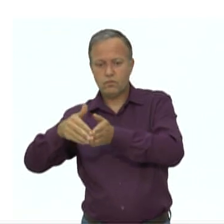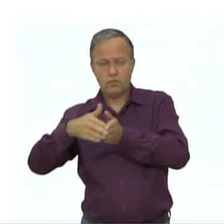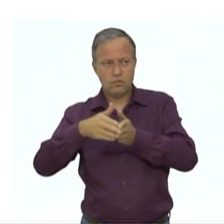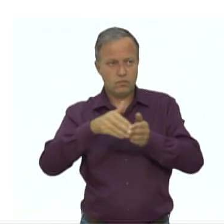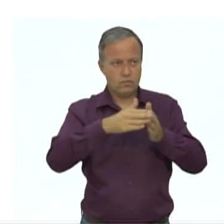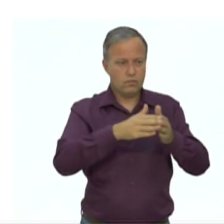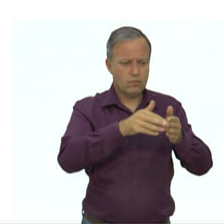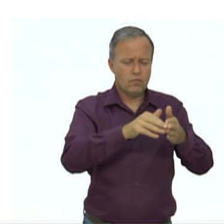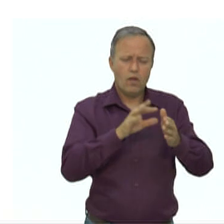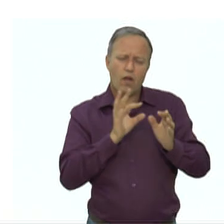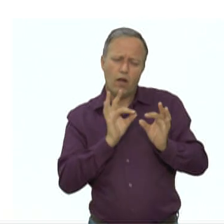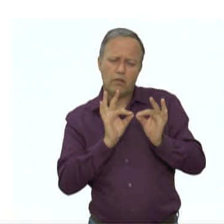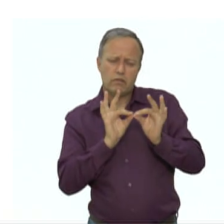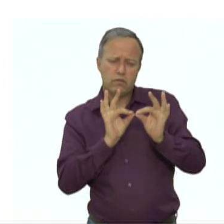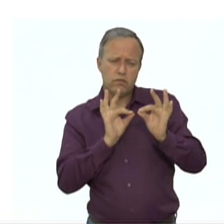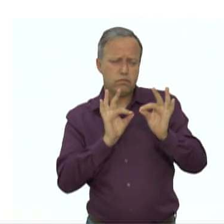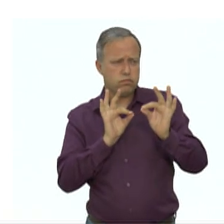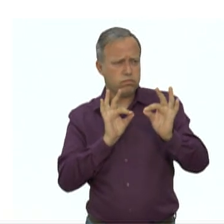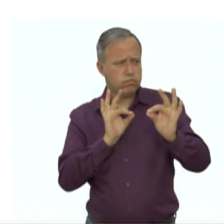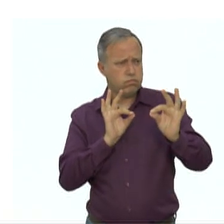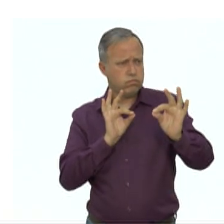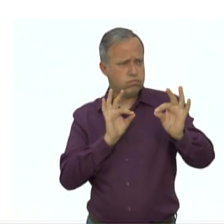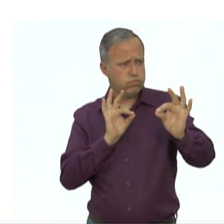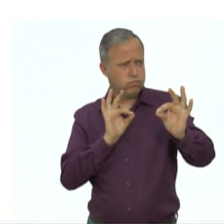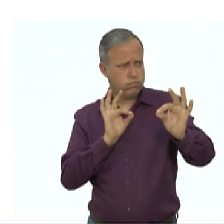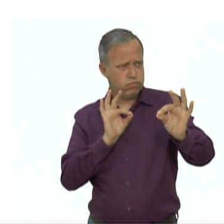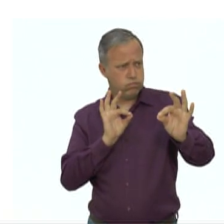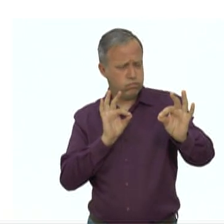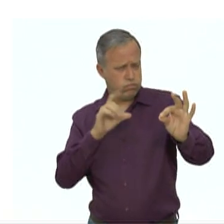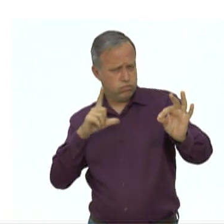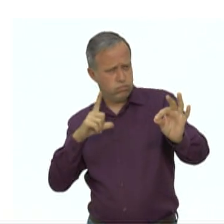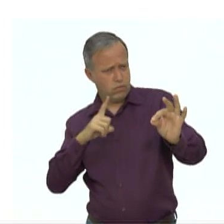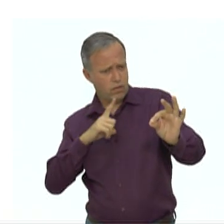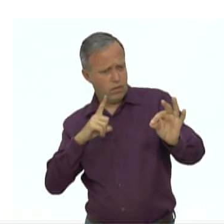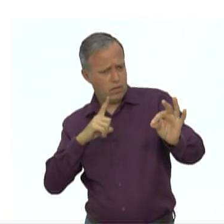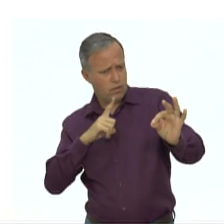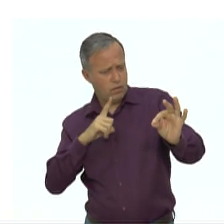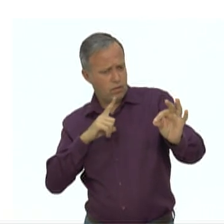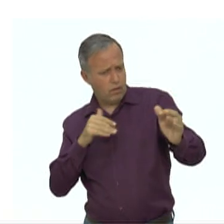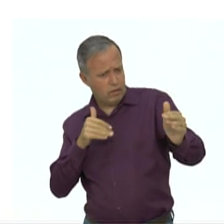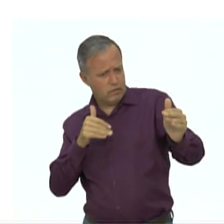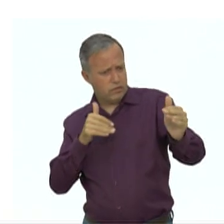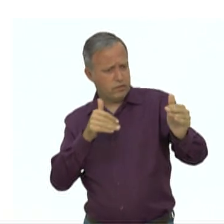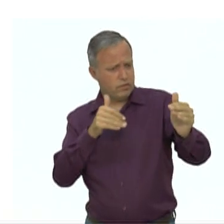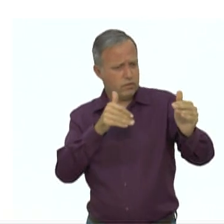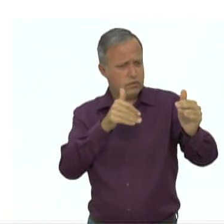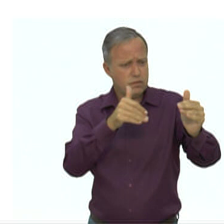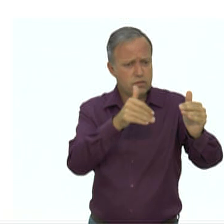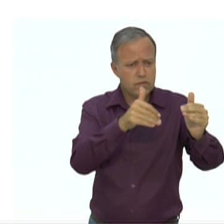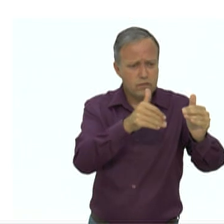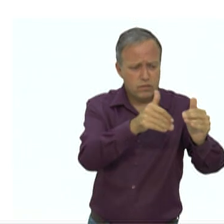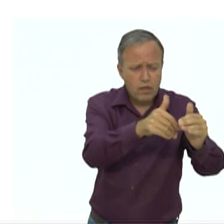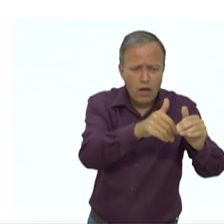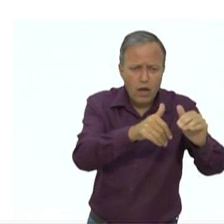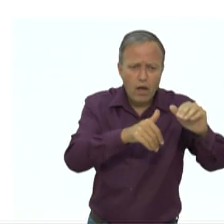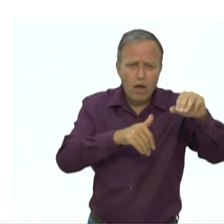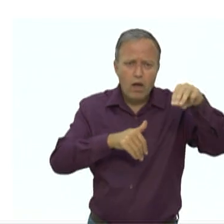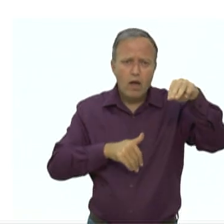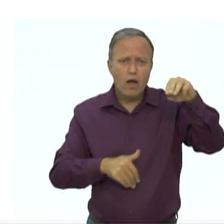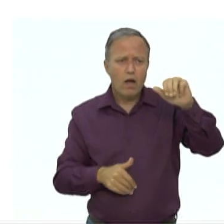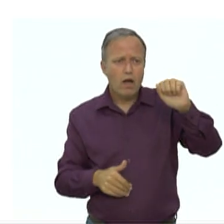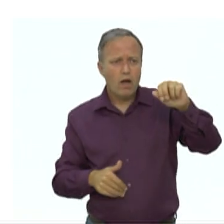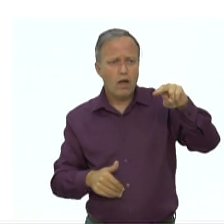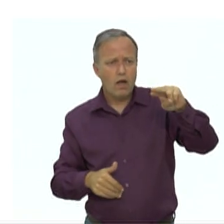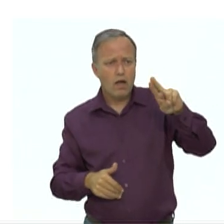nunca acabar, desde Belén hacia Manaus. Rara vez